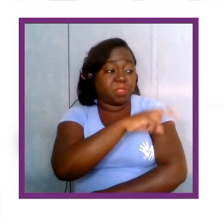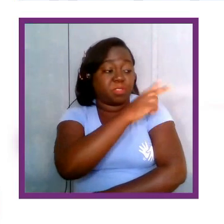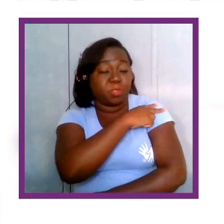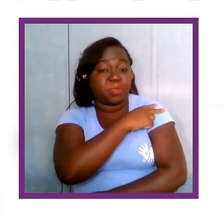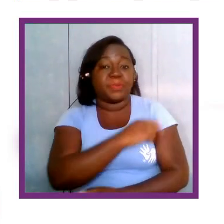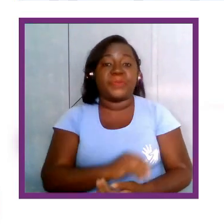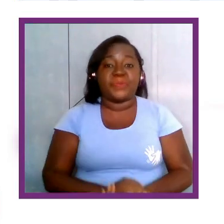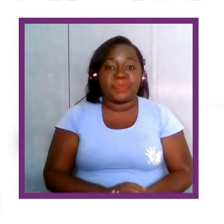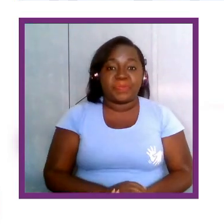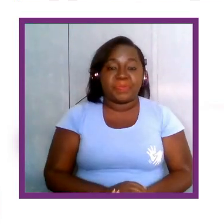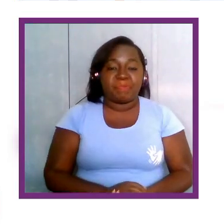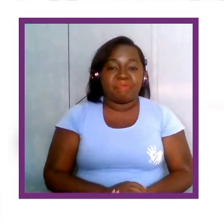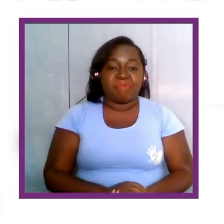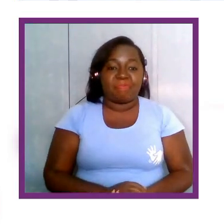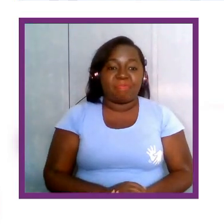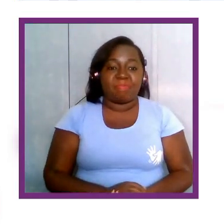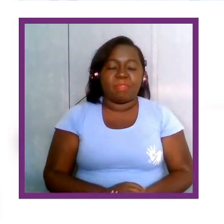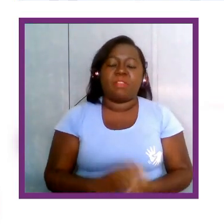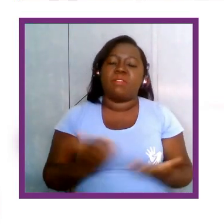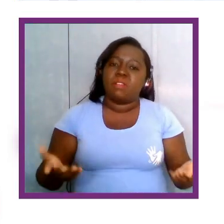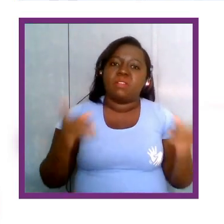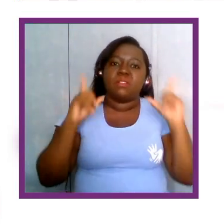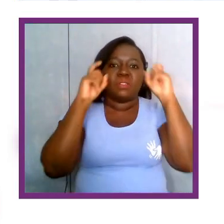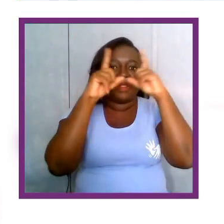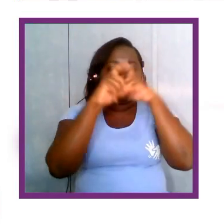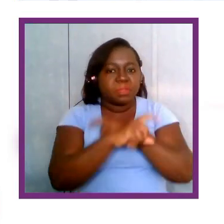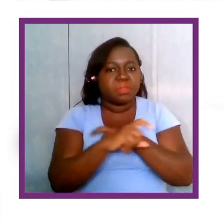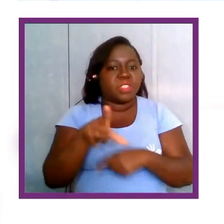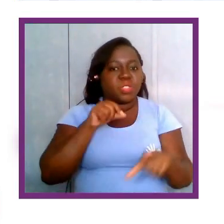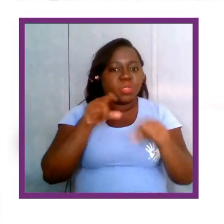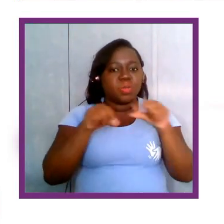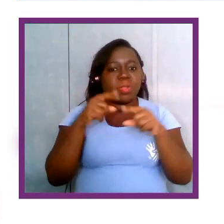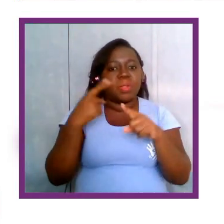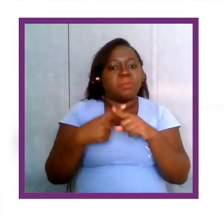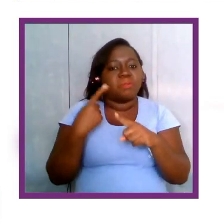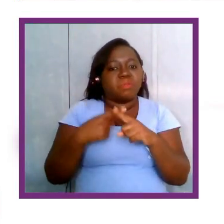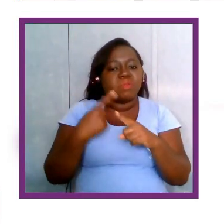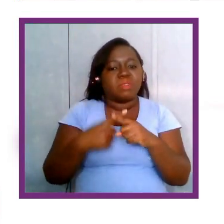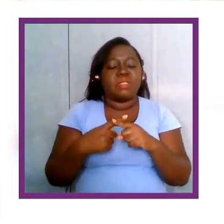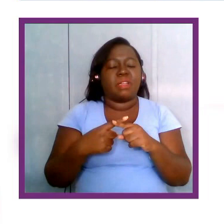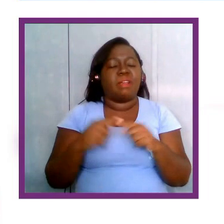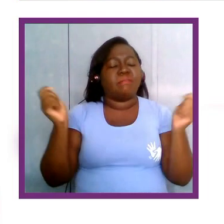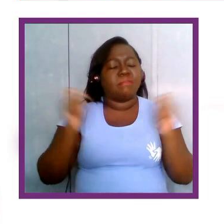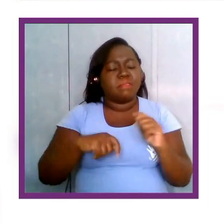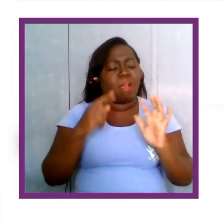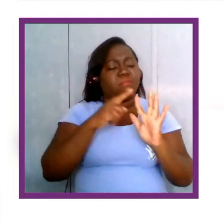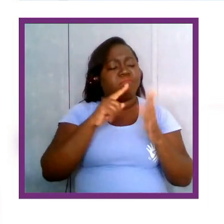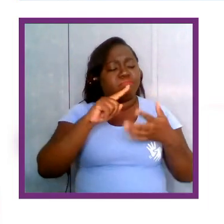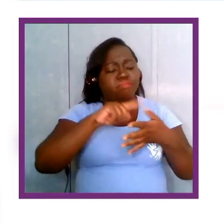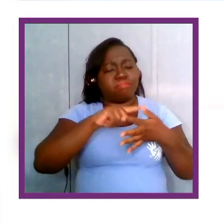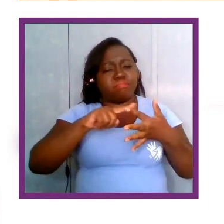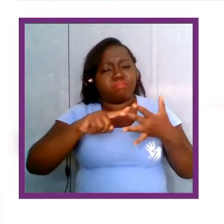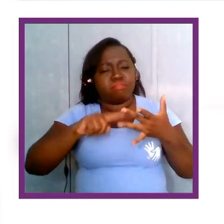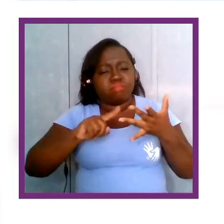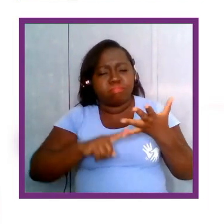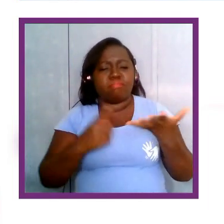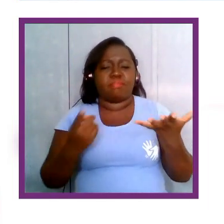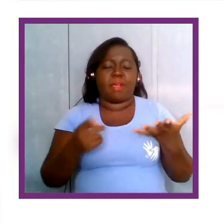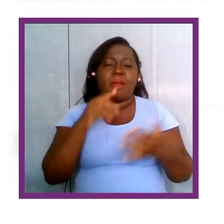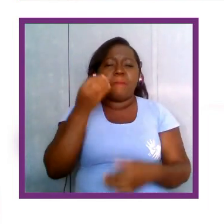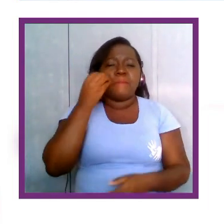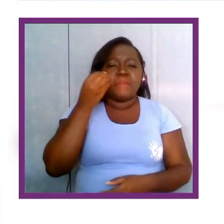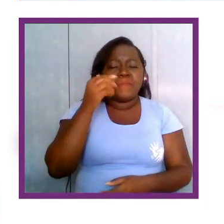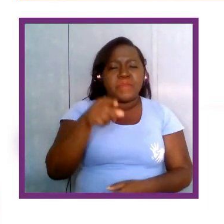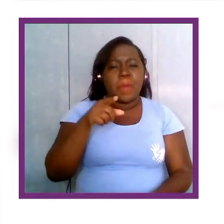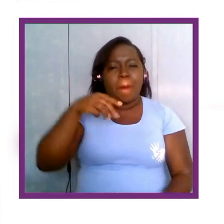Olha, foi tão difícil escolher, porque são tantas as possibilidades. Você vê que a Mazé falou aí coisas incríveis, né?